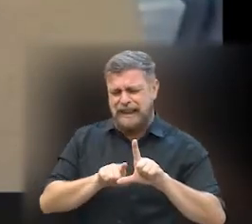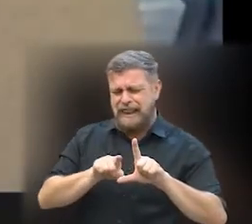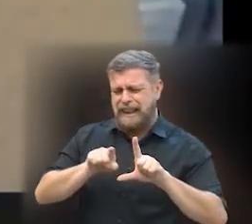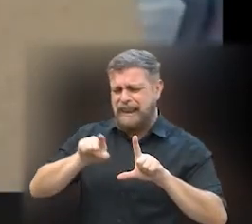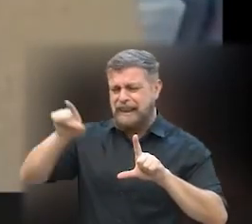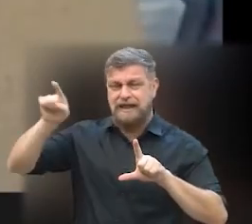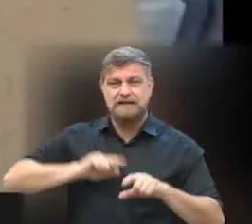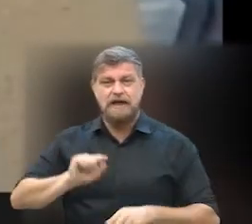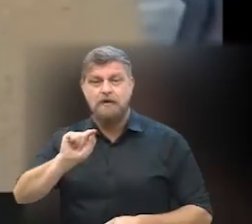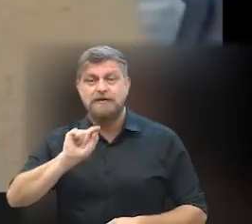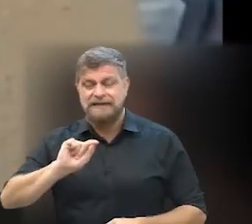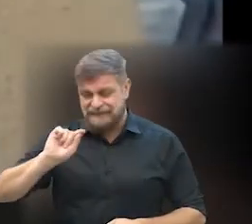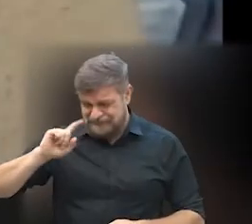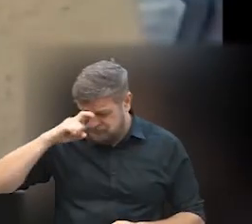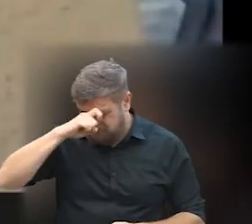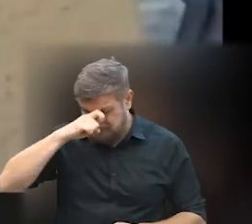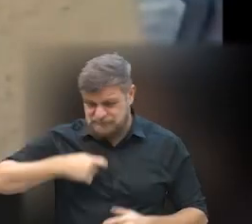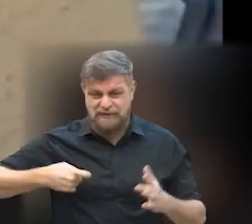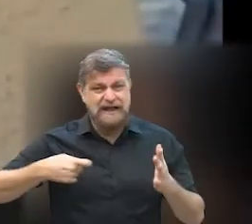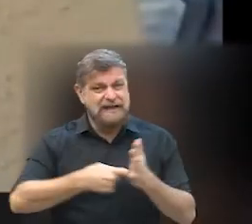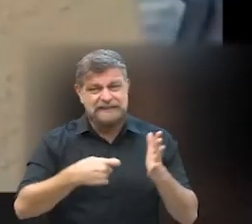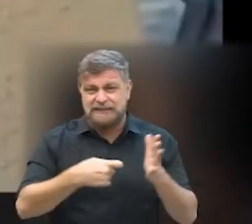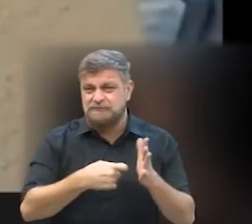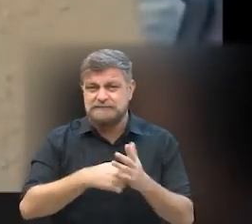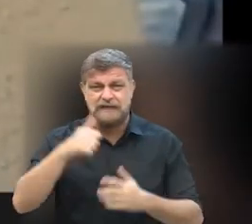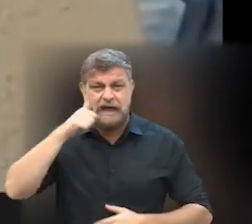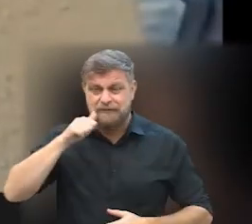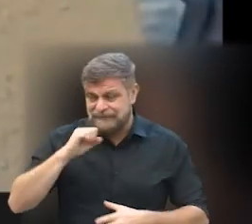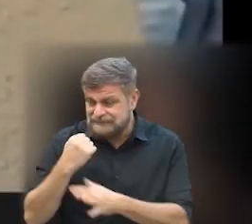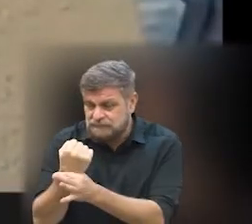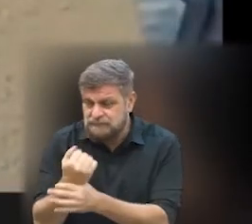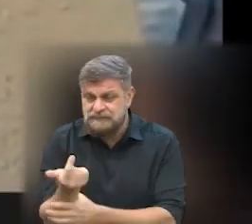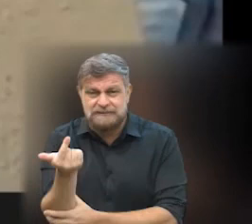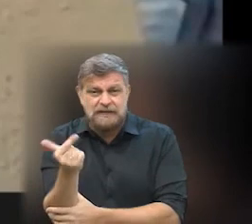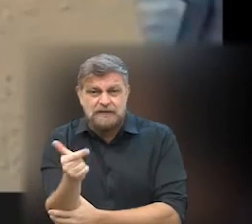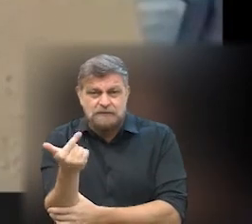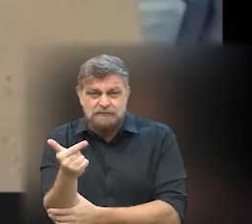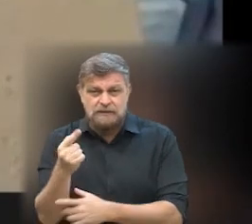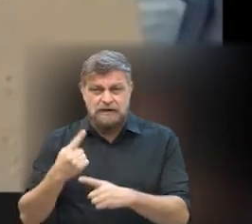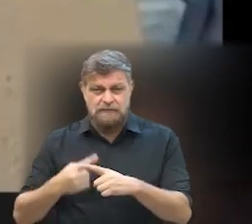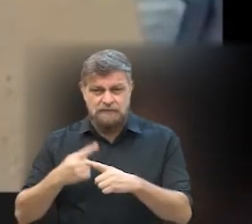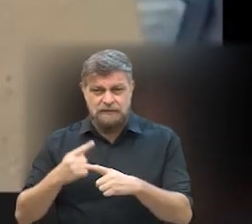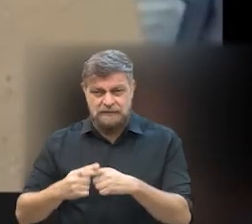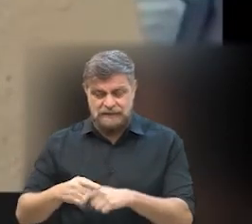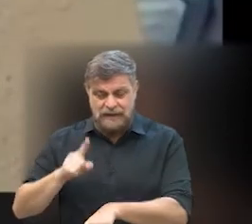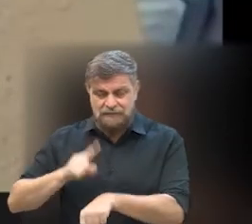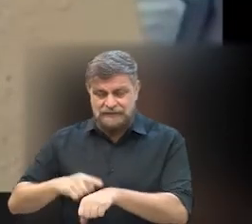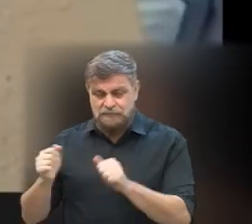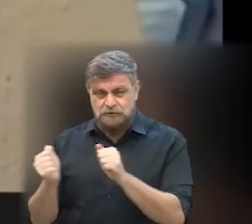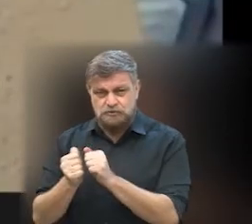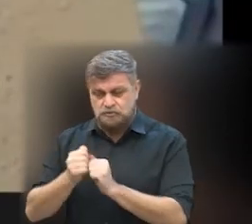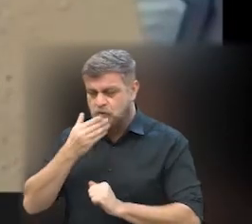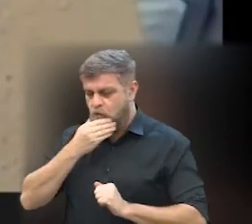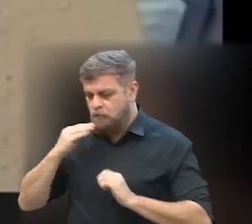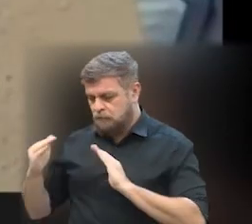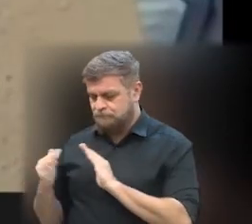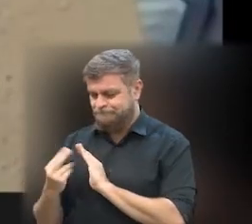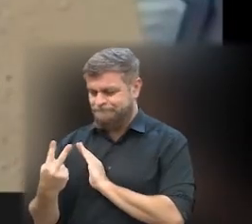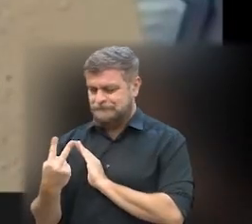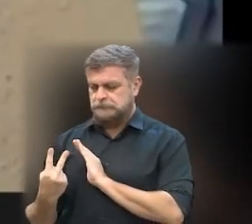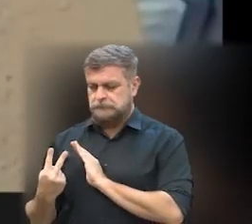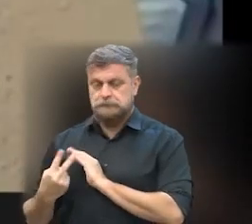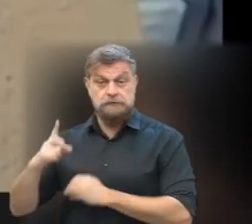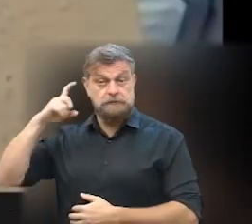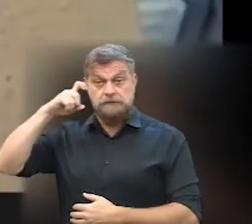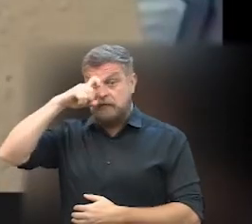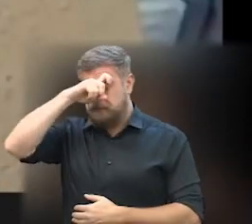aí, quais são as dificuldades hoje? A denúncia. As mulheres não se sentem seguras nem para denunciar, porque elas passam a maior parte do tempo com seus